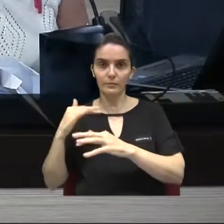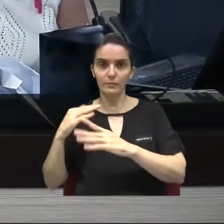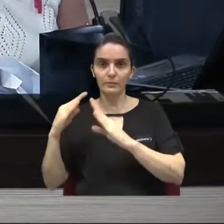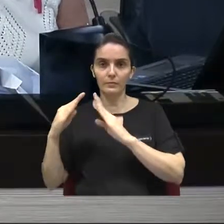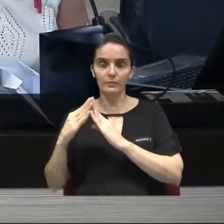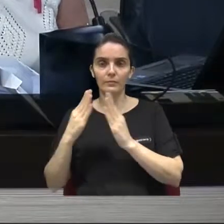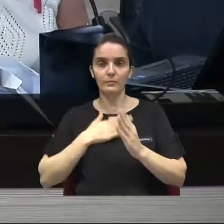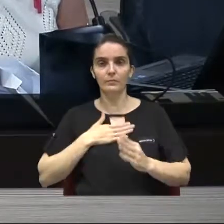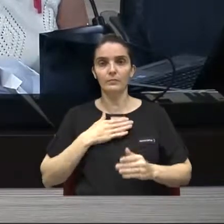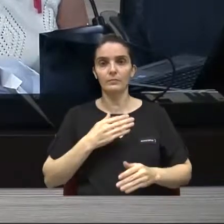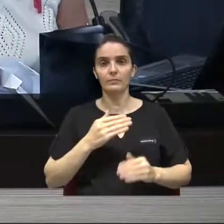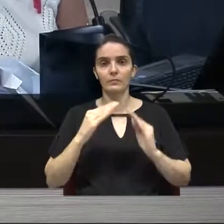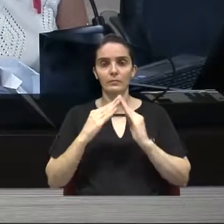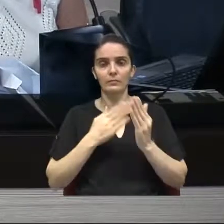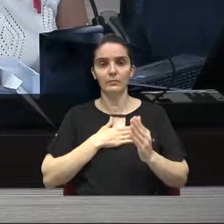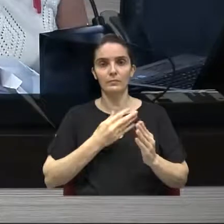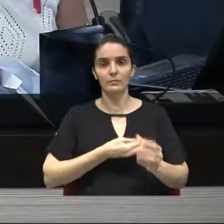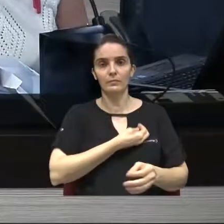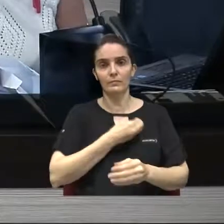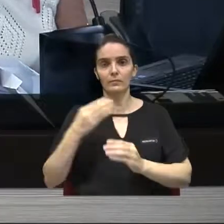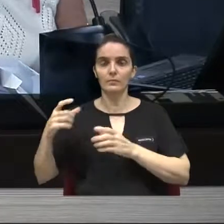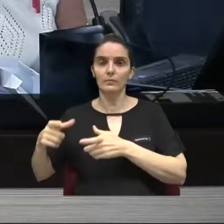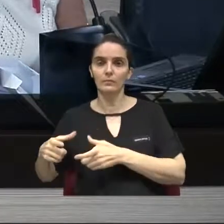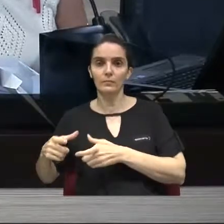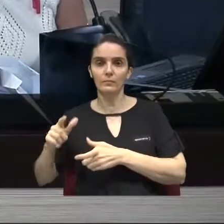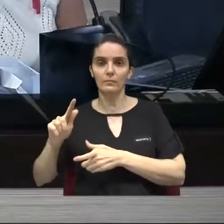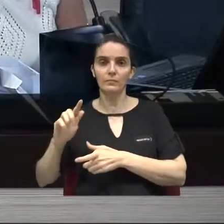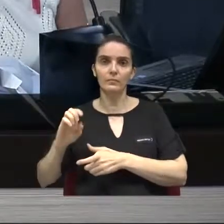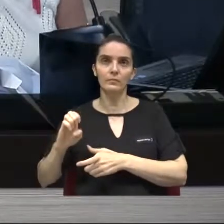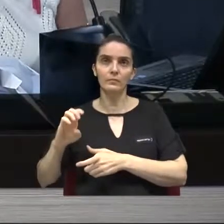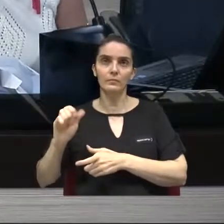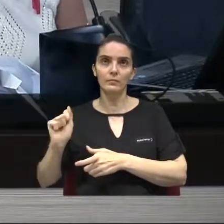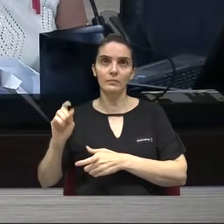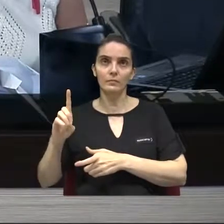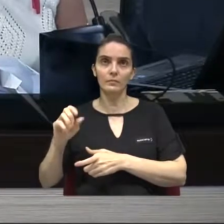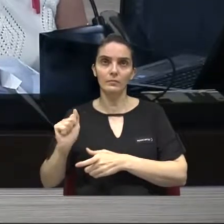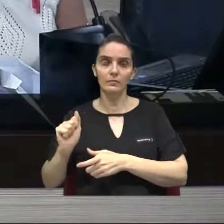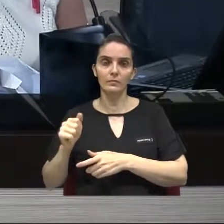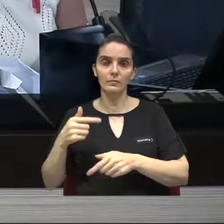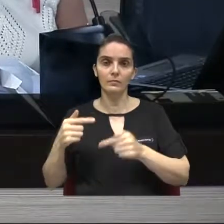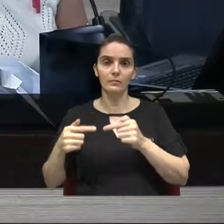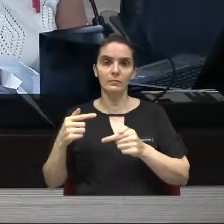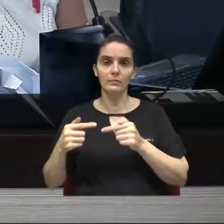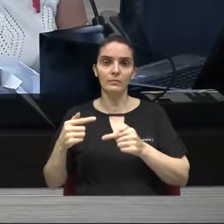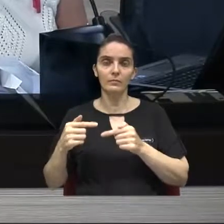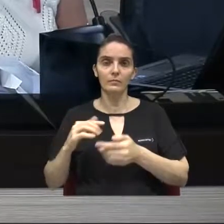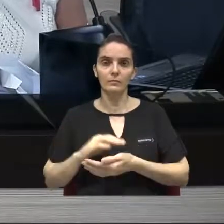programa Minha Casa Minha Vida existentes no bairro Geada. Em discussão.